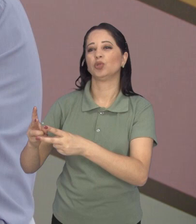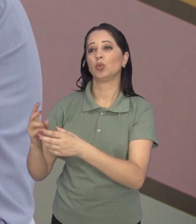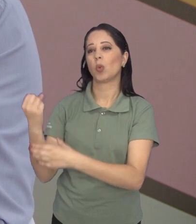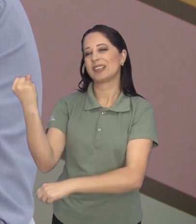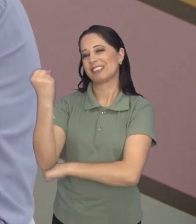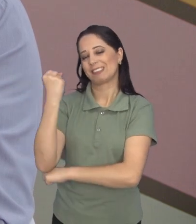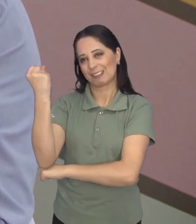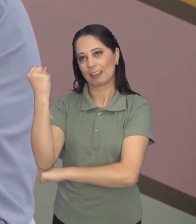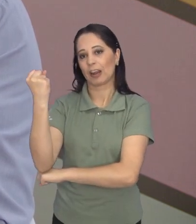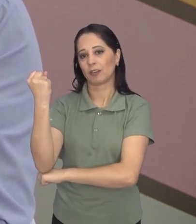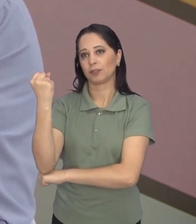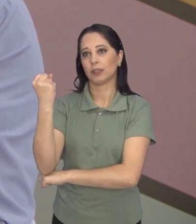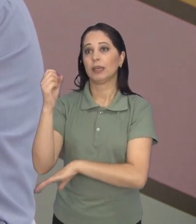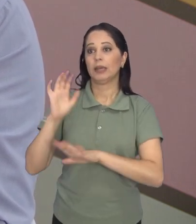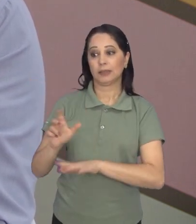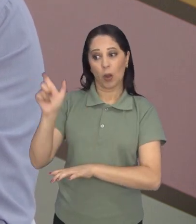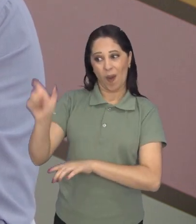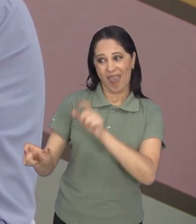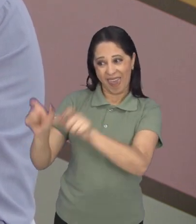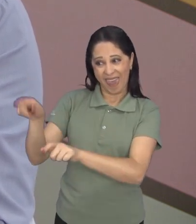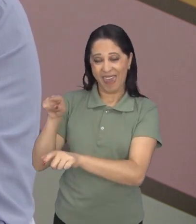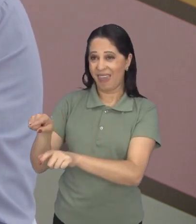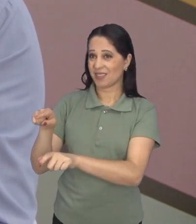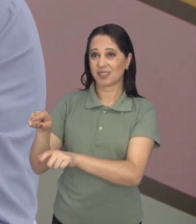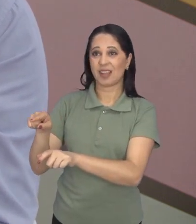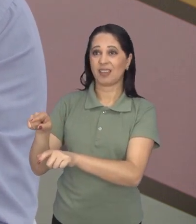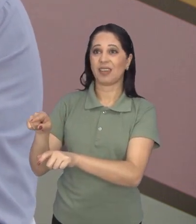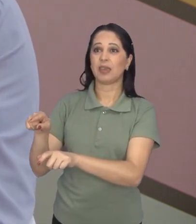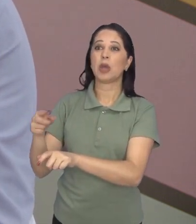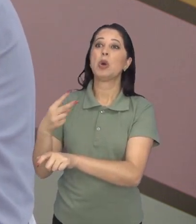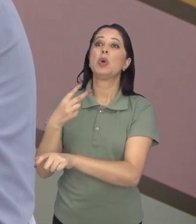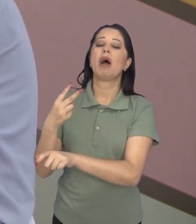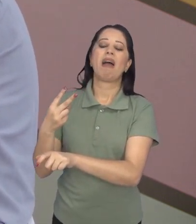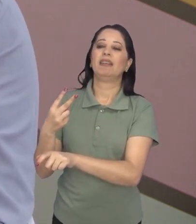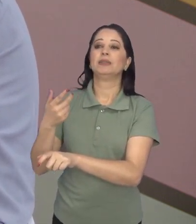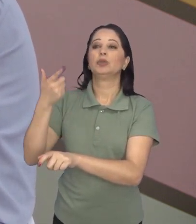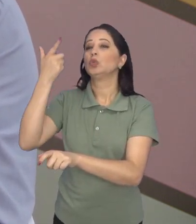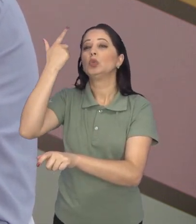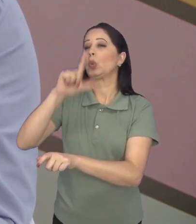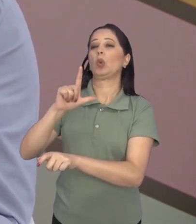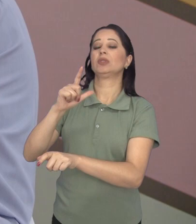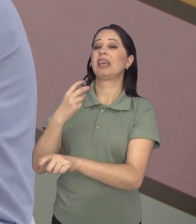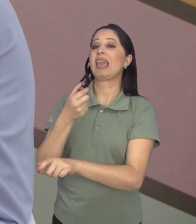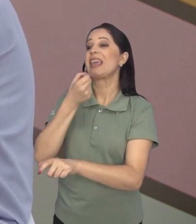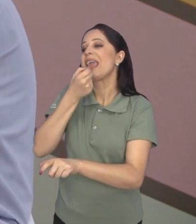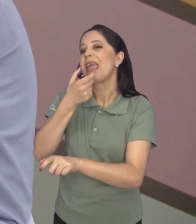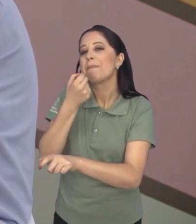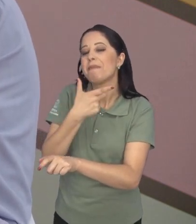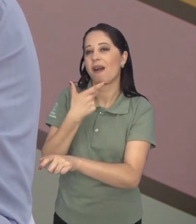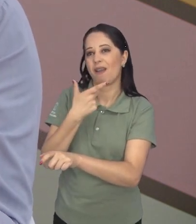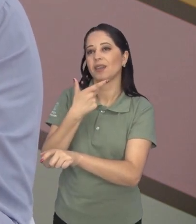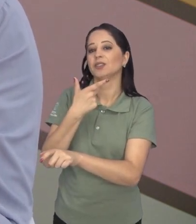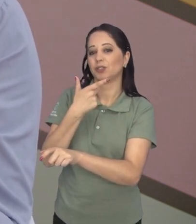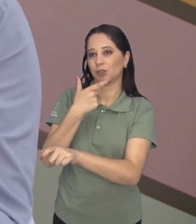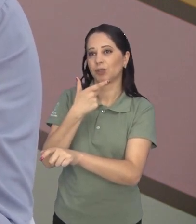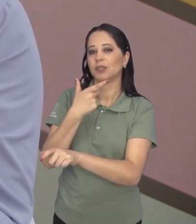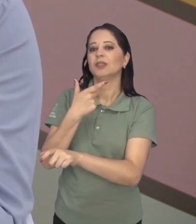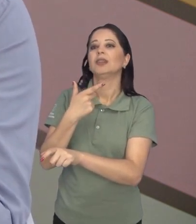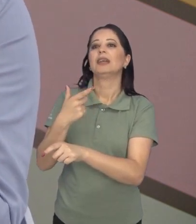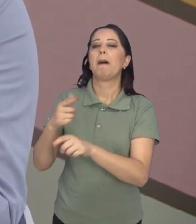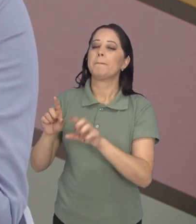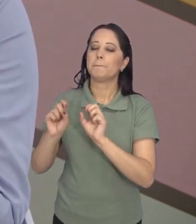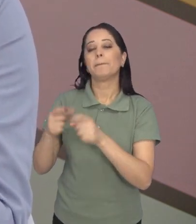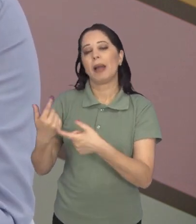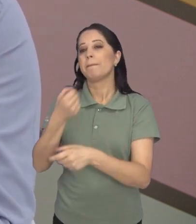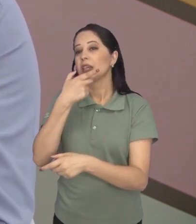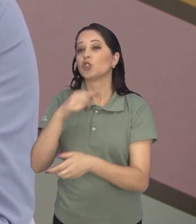ter dificuldade tanto do tratamento, porque não toleram os efeitos colaterais da medicação, isso é muito comum, são medicações que são